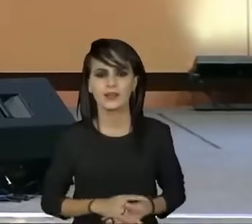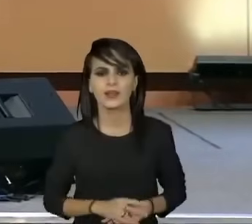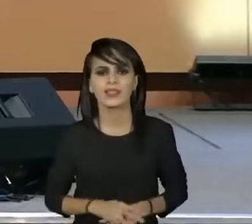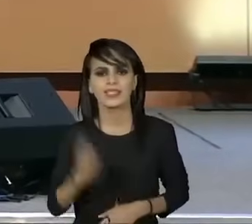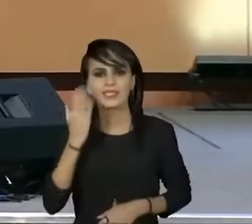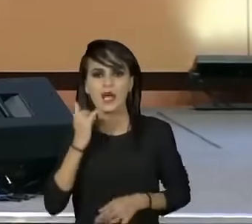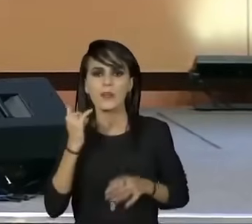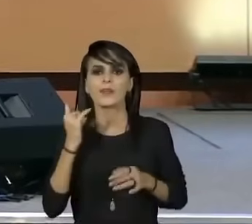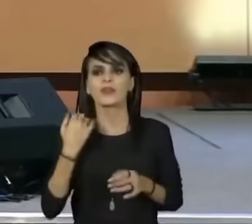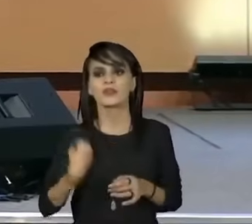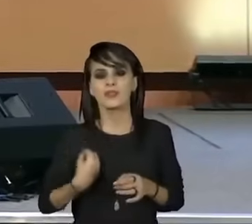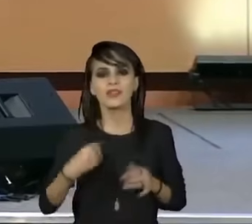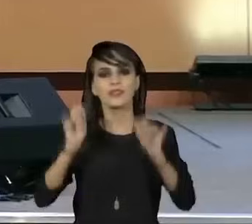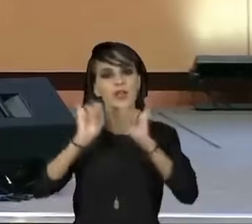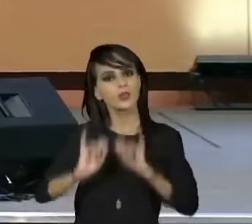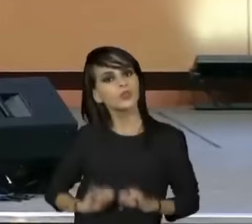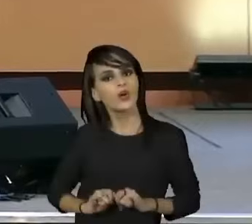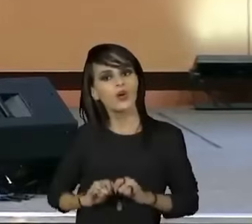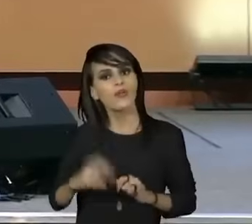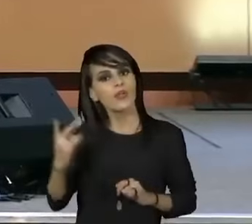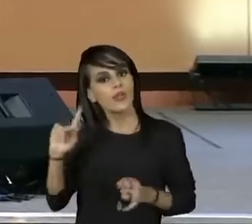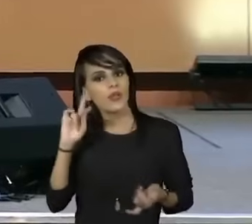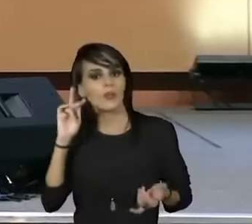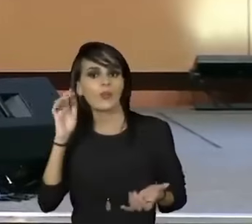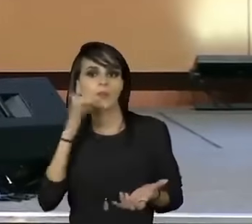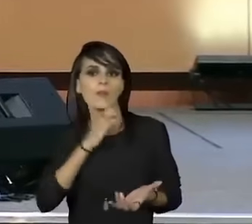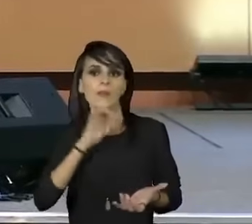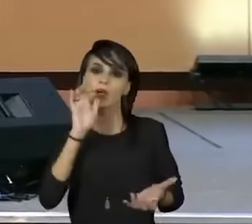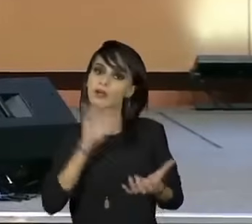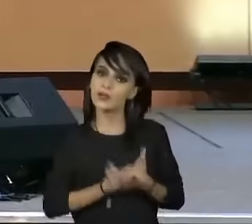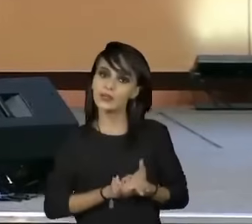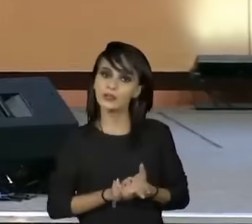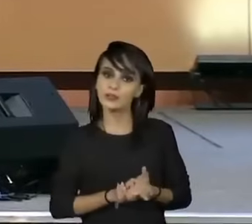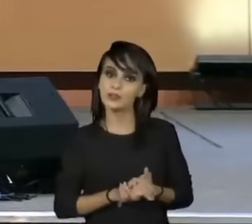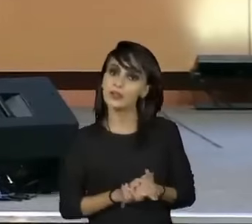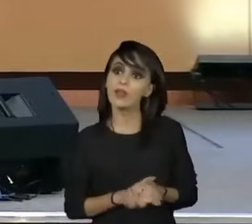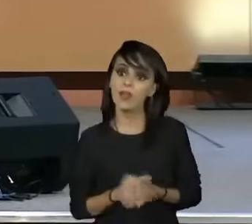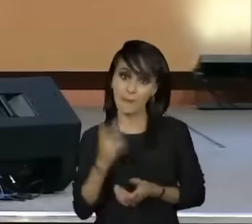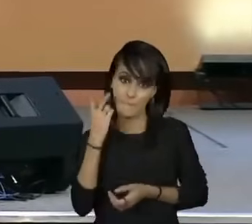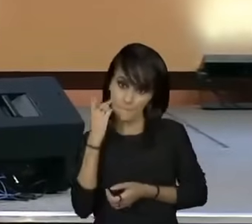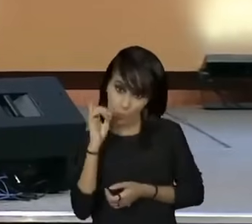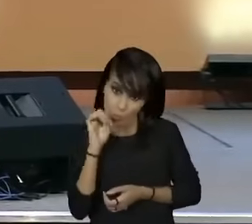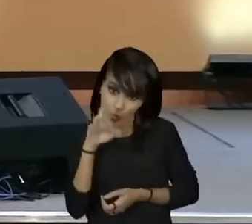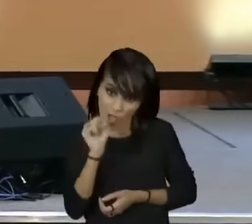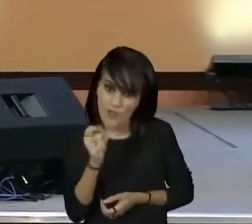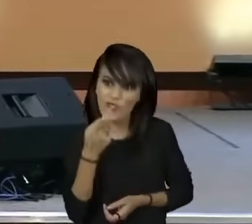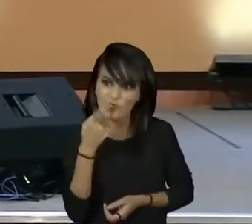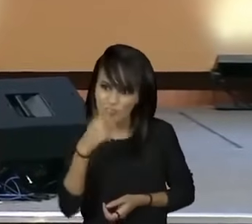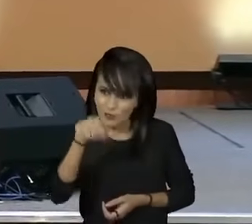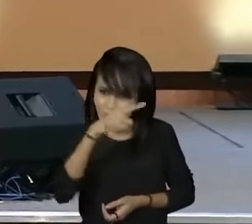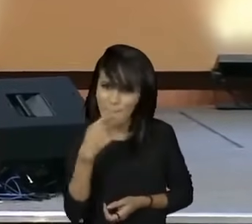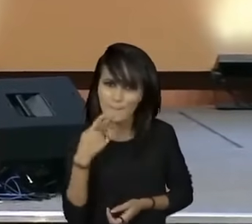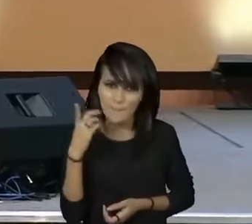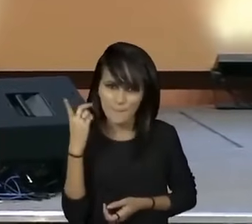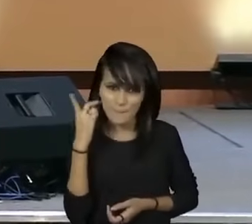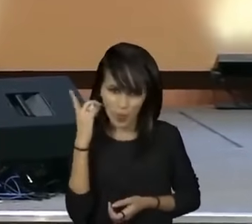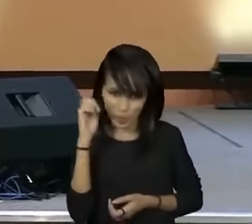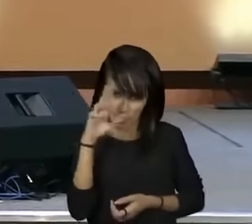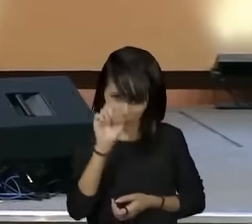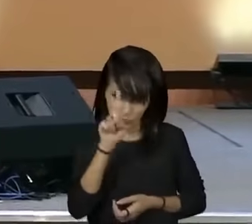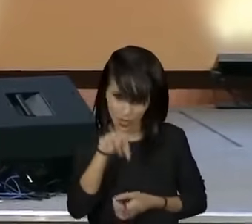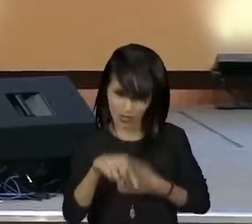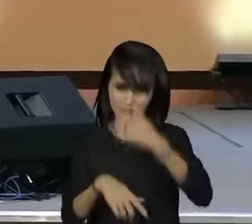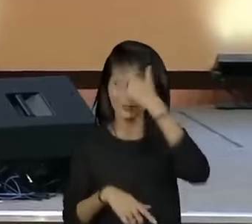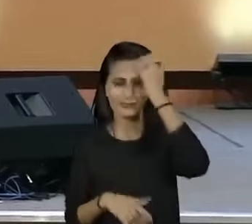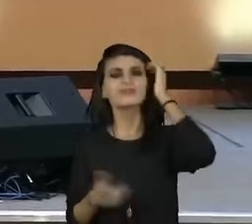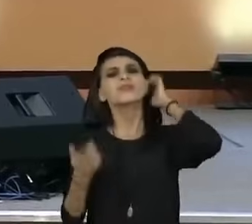sexual dela com o marido meu Deus meu Deus eu